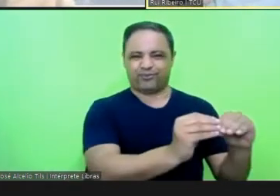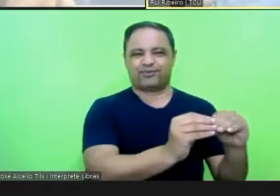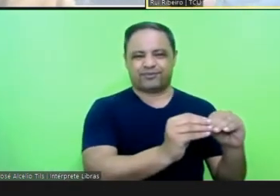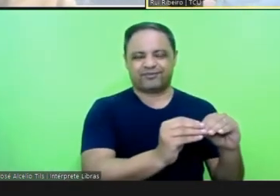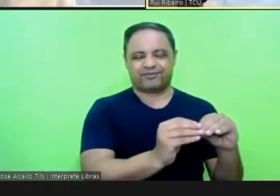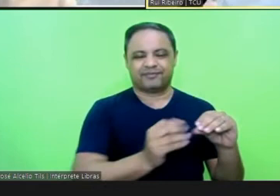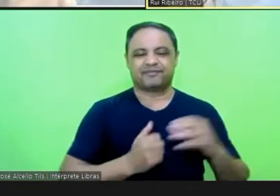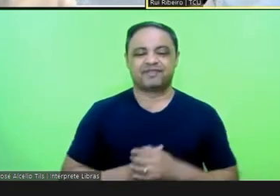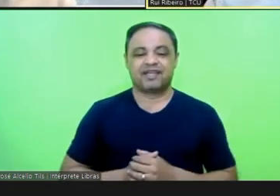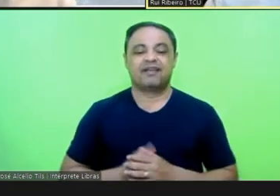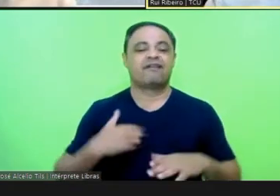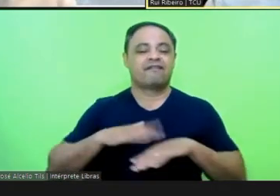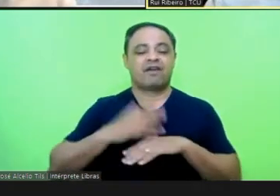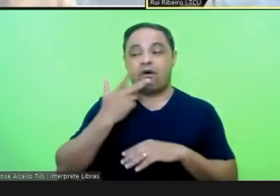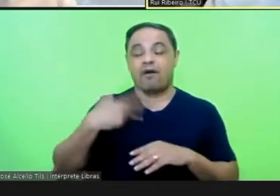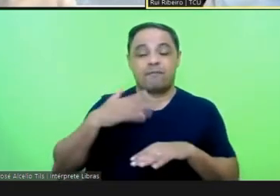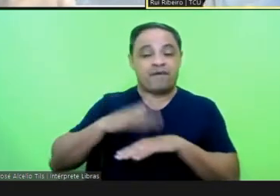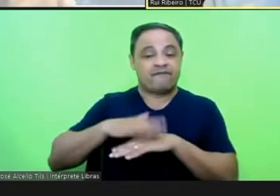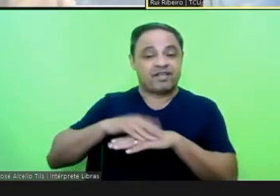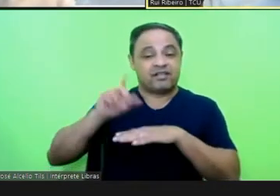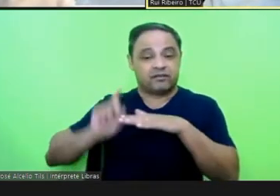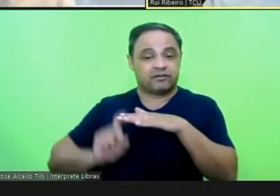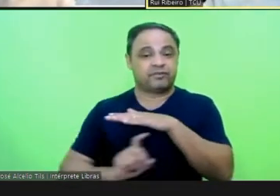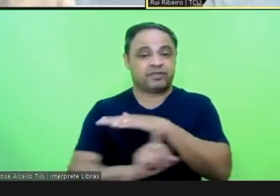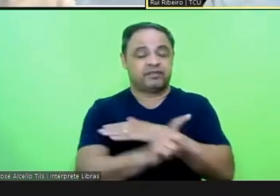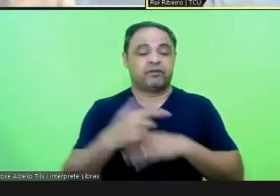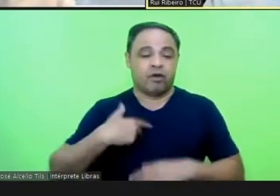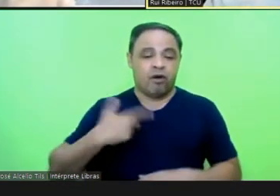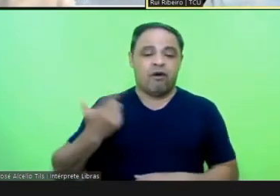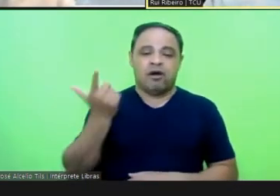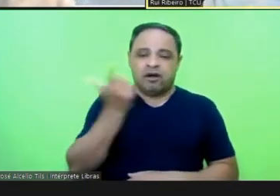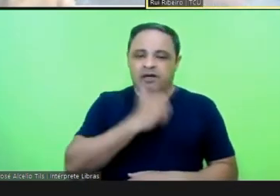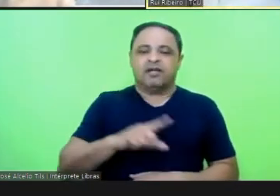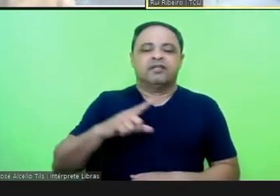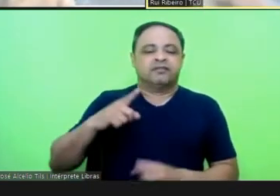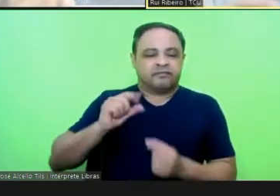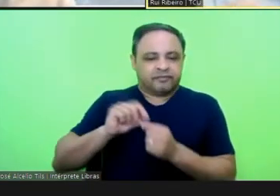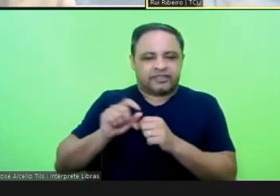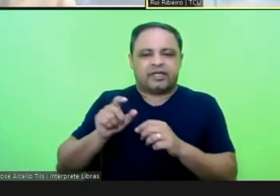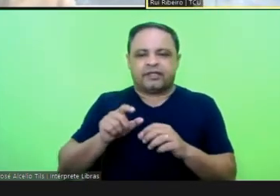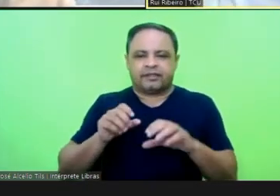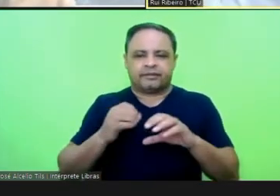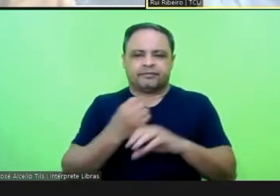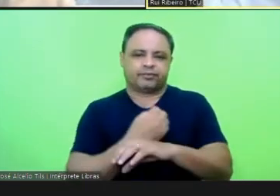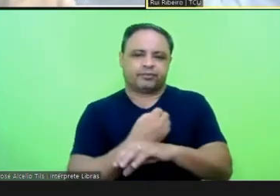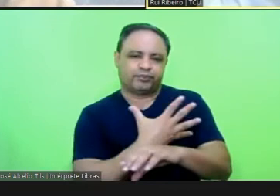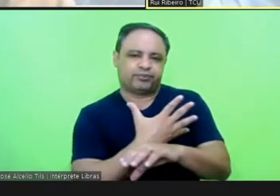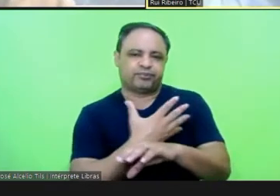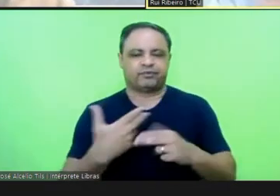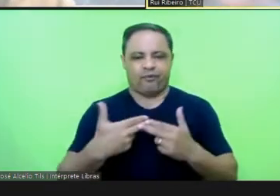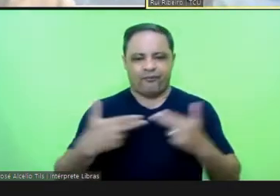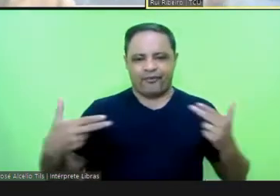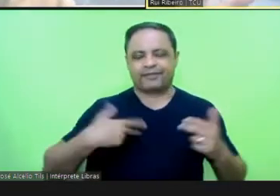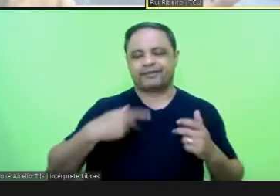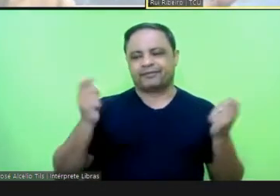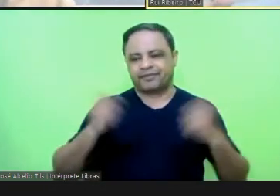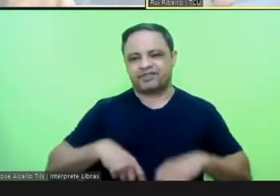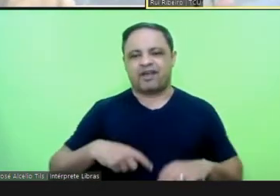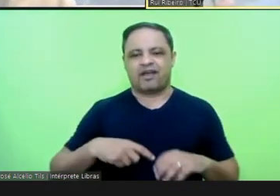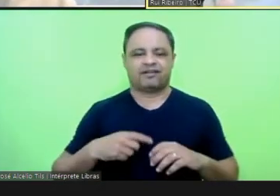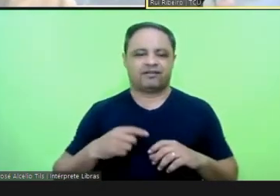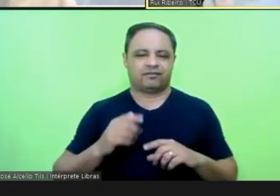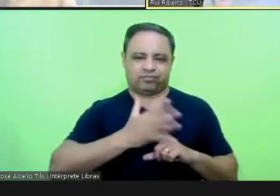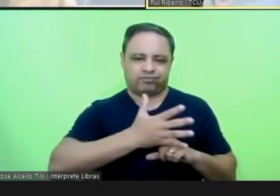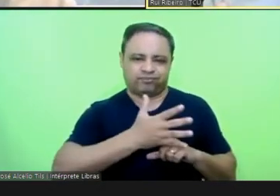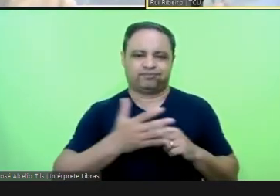todo e fala: olha, para fazer submarino, eu posso fazer uma propulsão assim, assim, assim, eu posso ter, enfim,